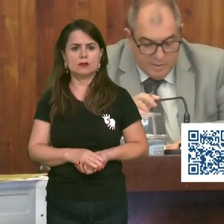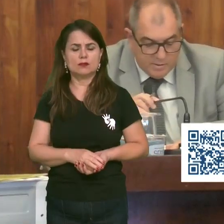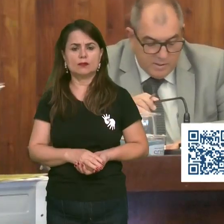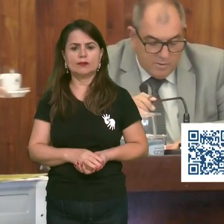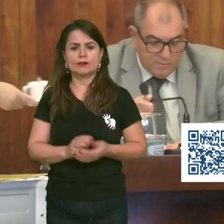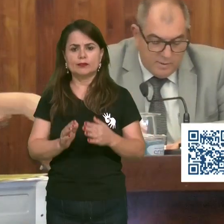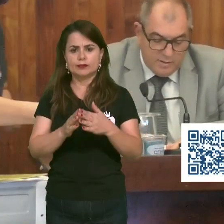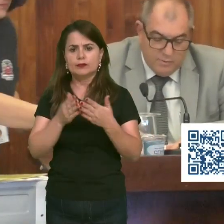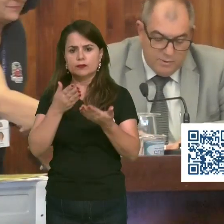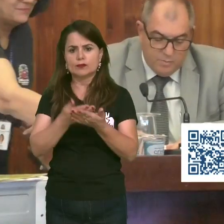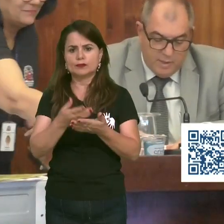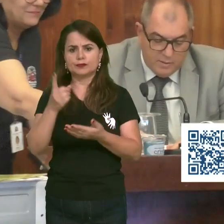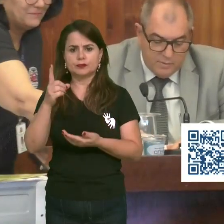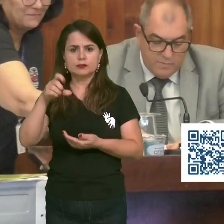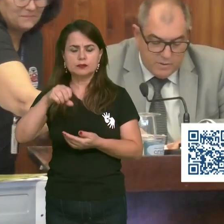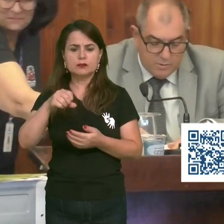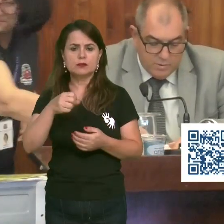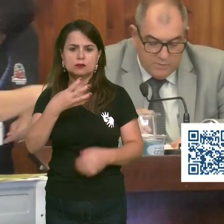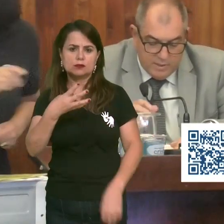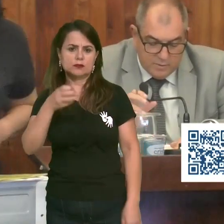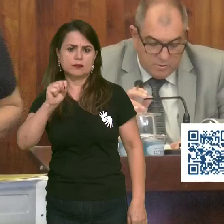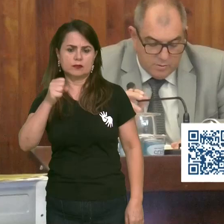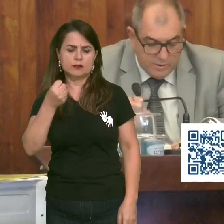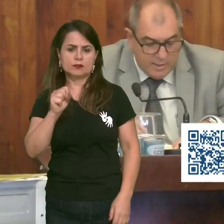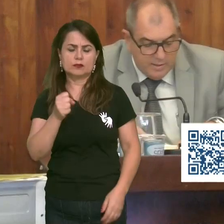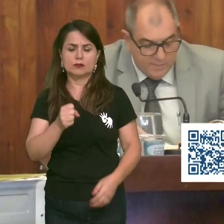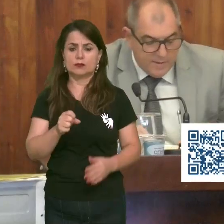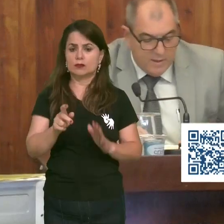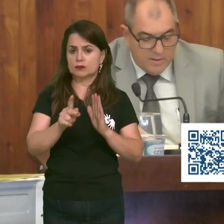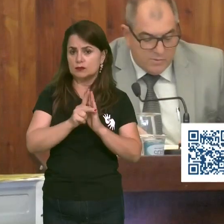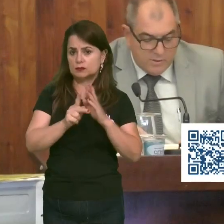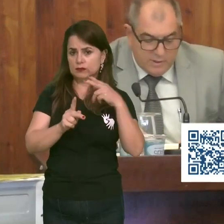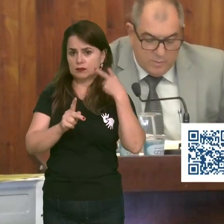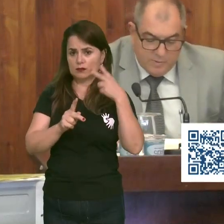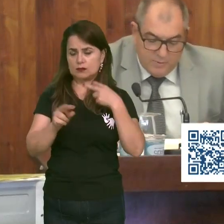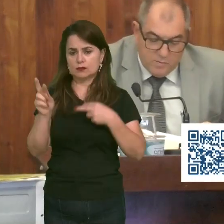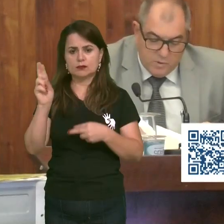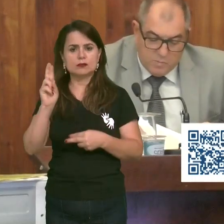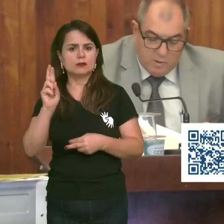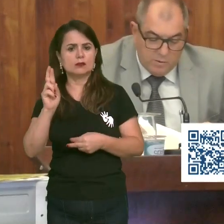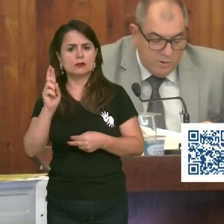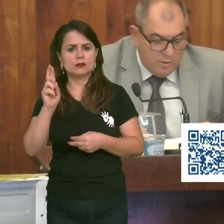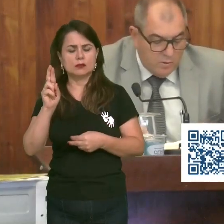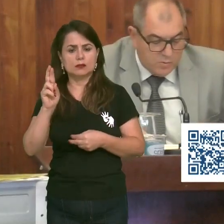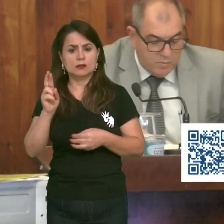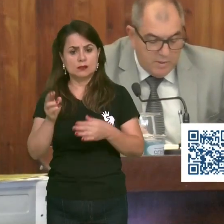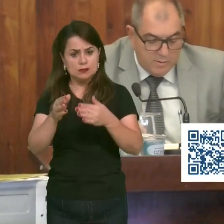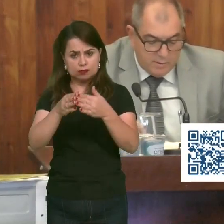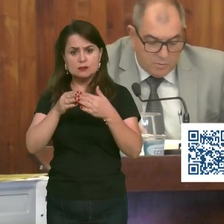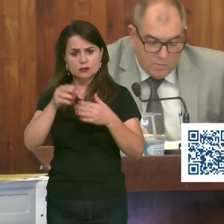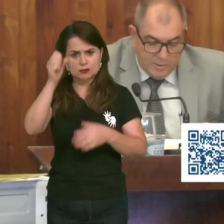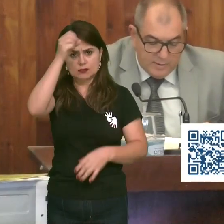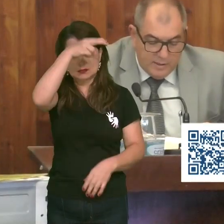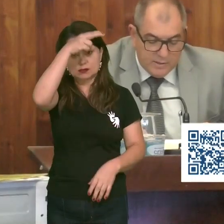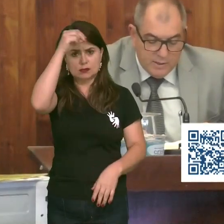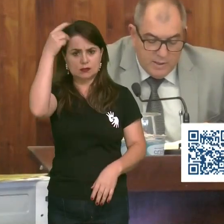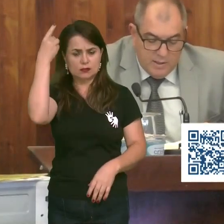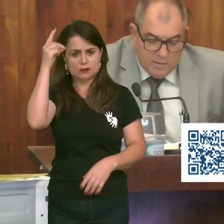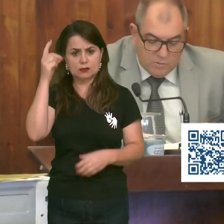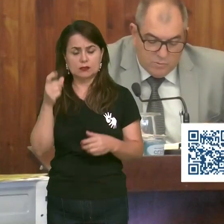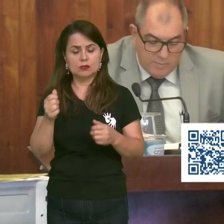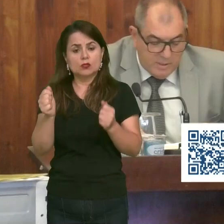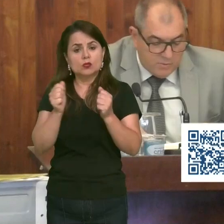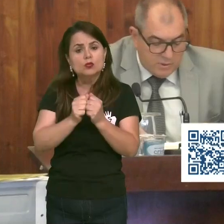requerimento 1948/2018 Vereador Rogerinho solução do Prefeito Municipal Daniel Alonso por meio de setor competente